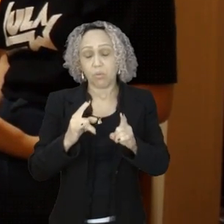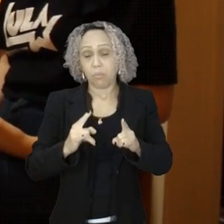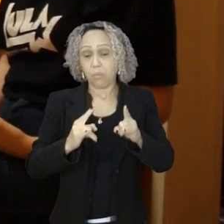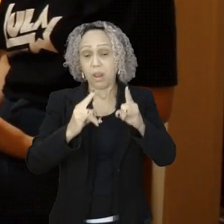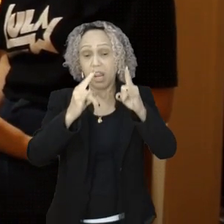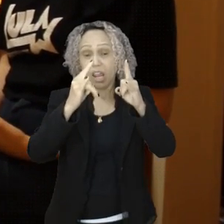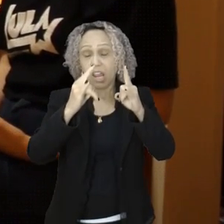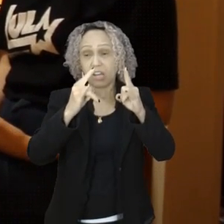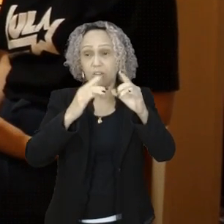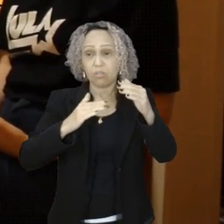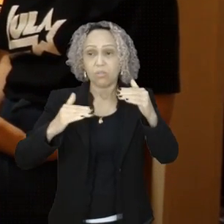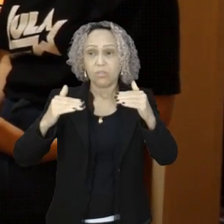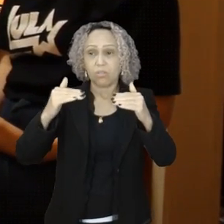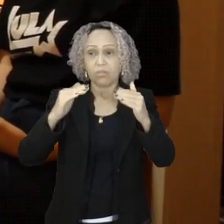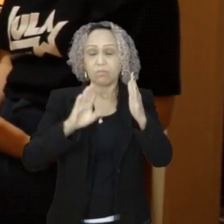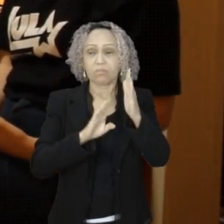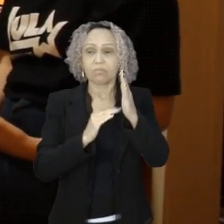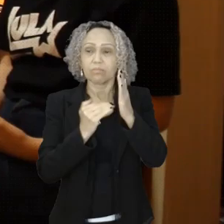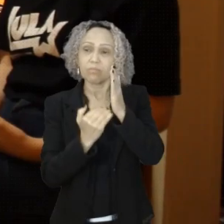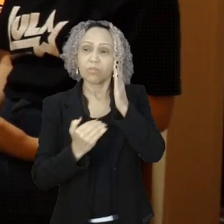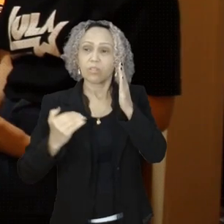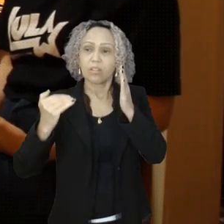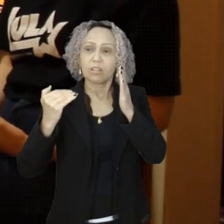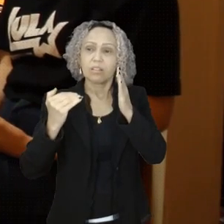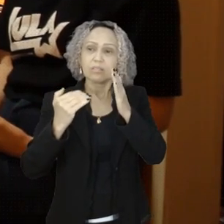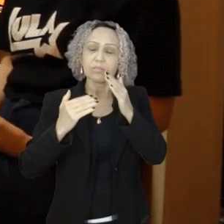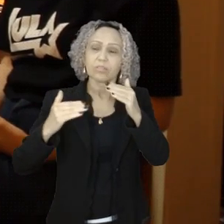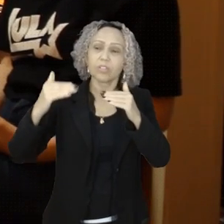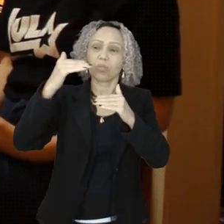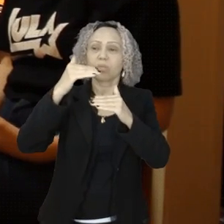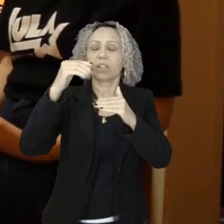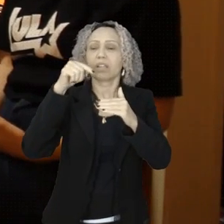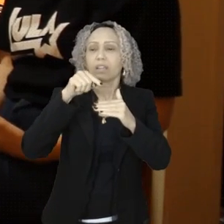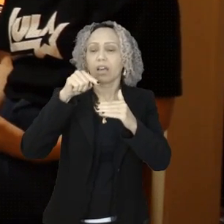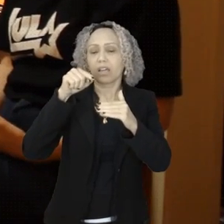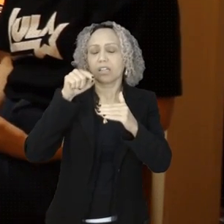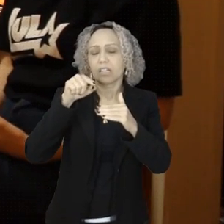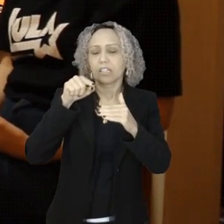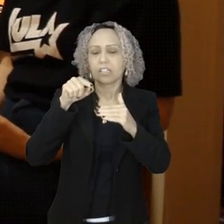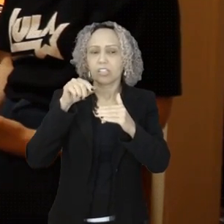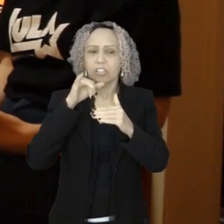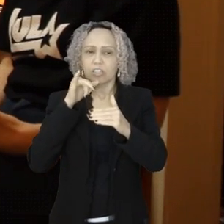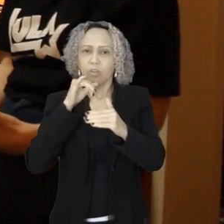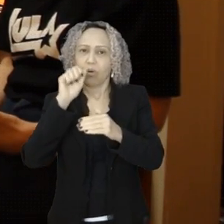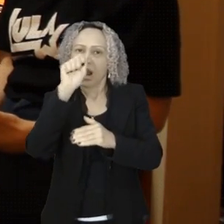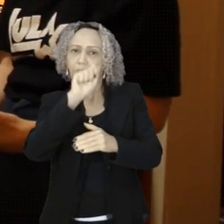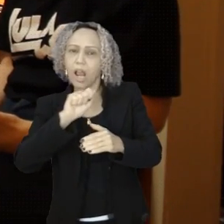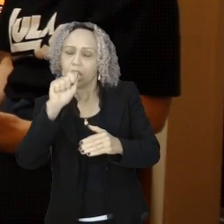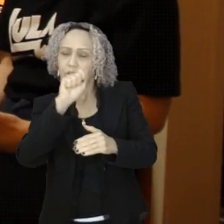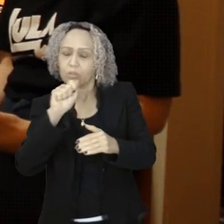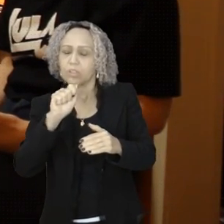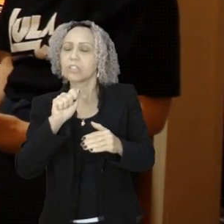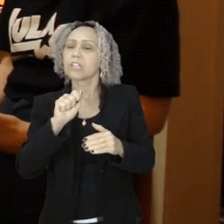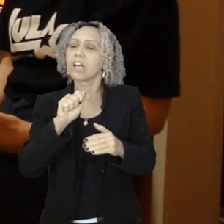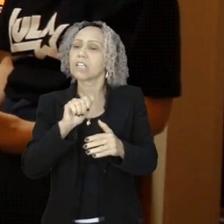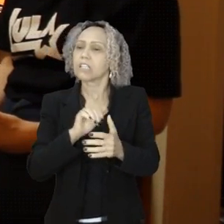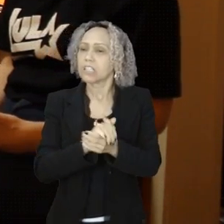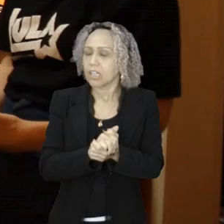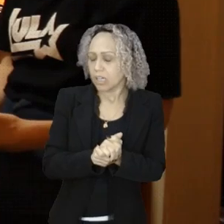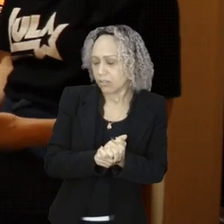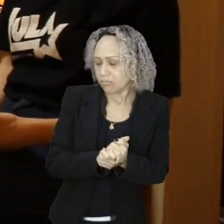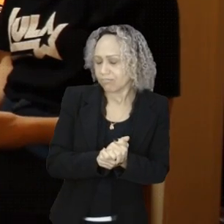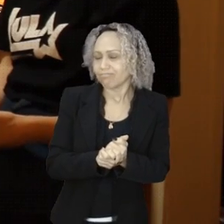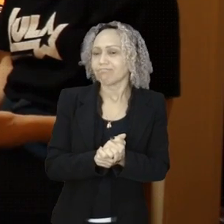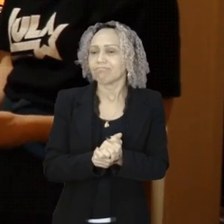dos Moradores, a UAMPA, União das Associações de Moradores de Porto Alegre. Tinha outra que era da